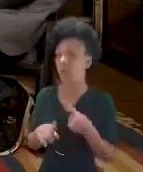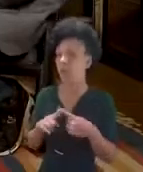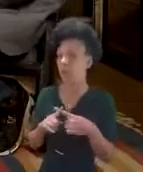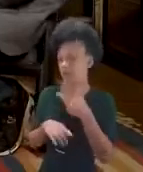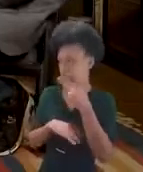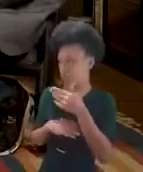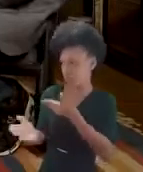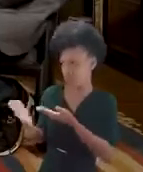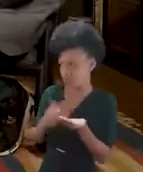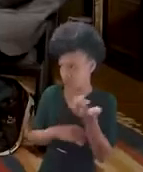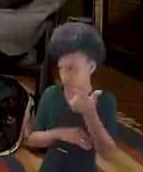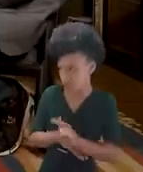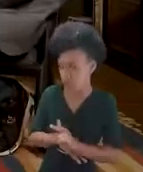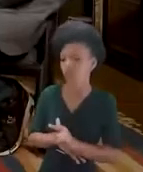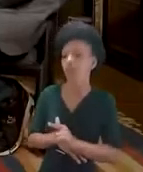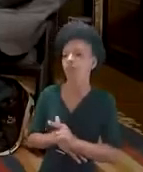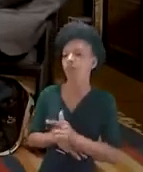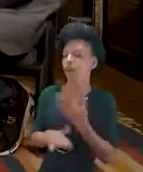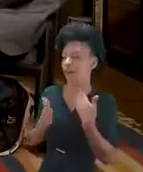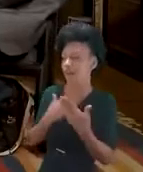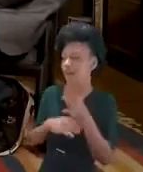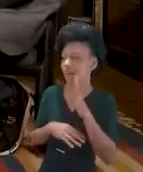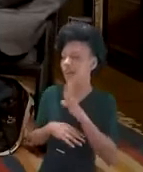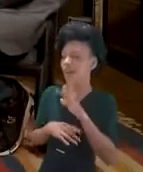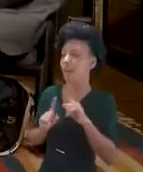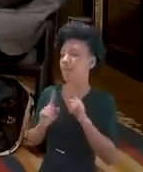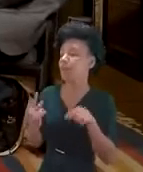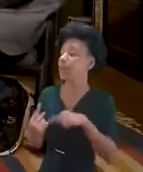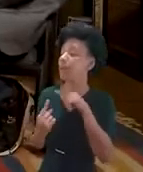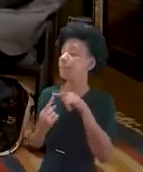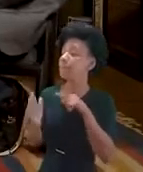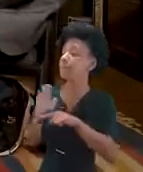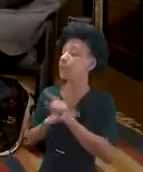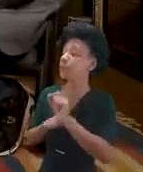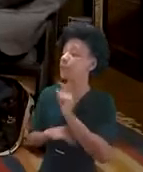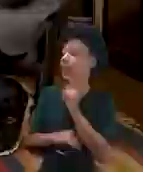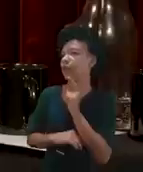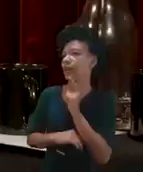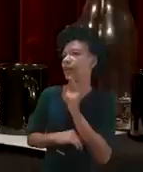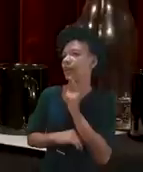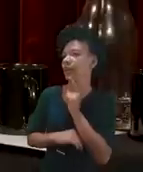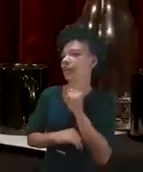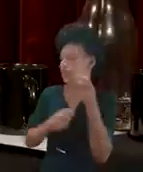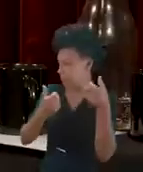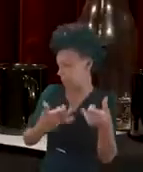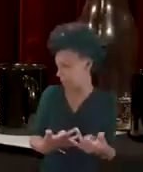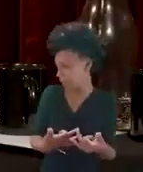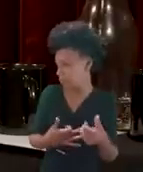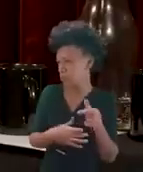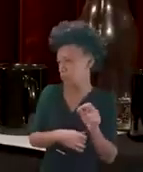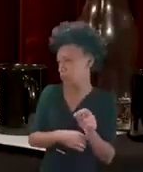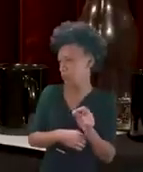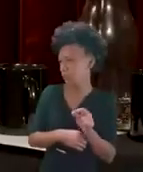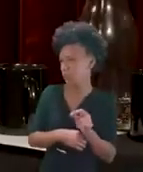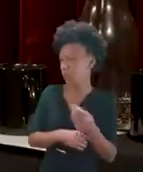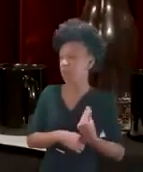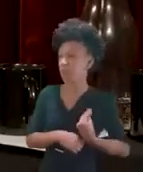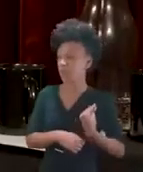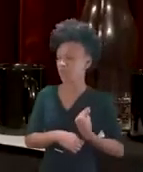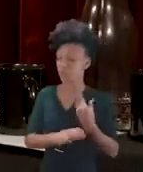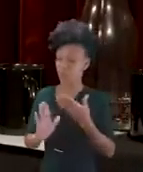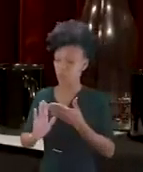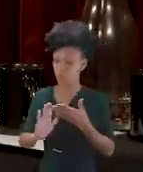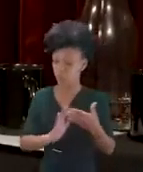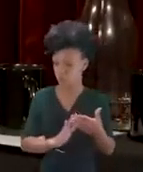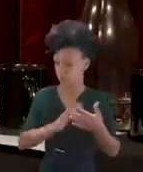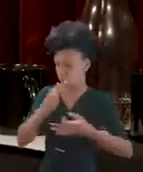e eu acho que dá para te chamar de novo aqui que é muito legal seu papo a primeira pergunta que eu te fazer a gente estava falando de a gente